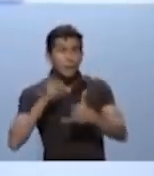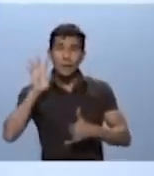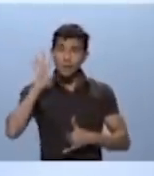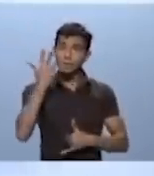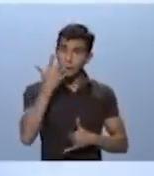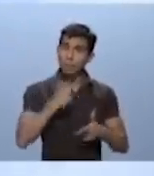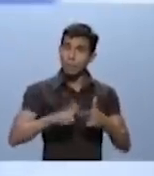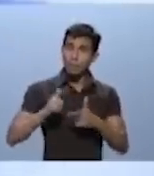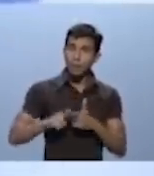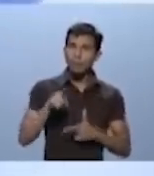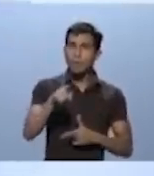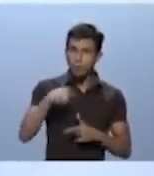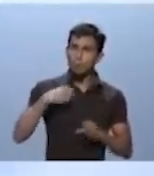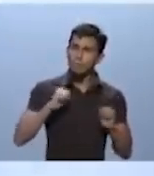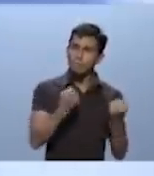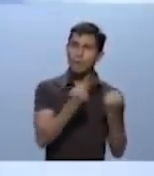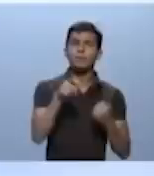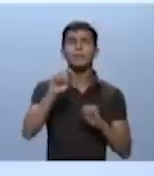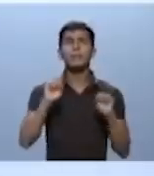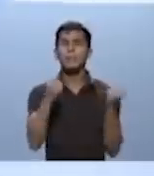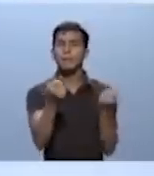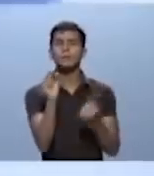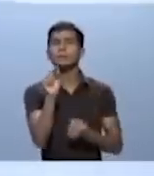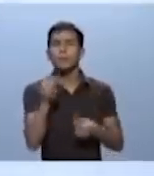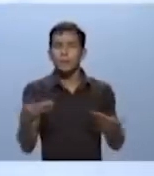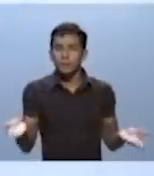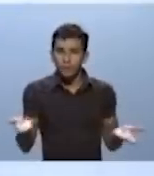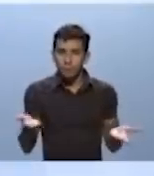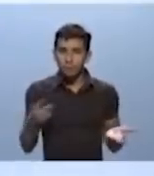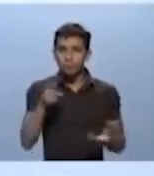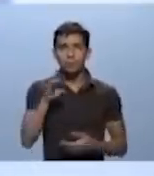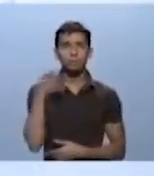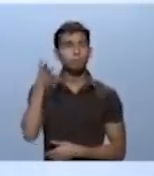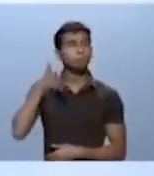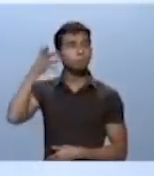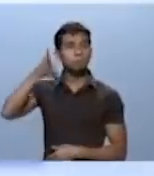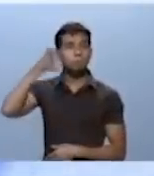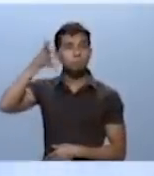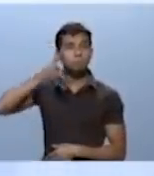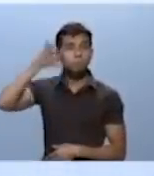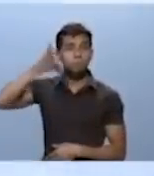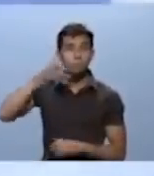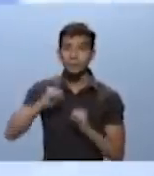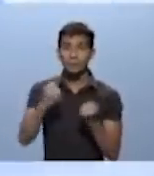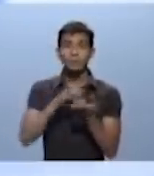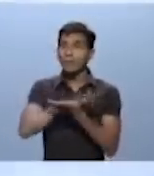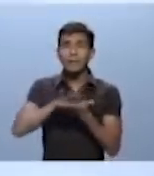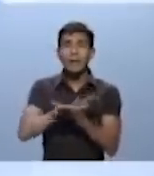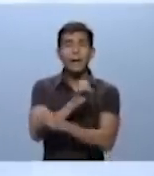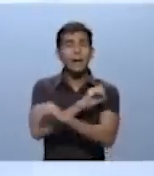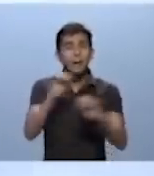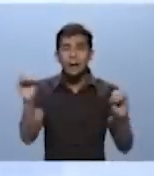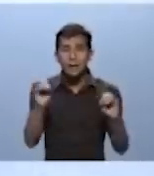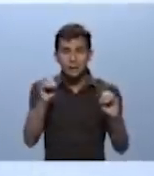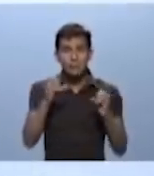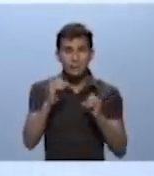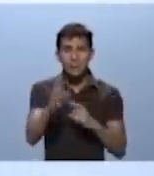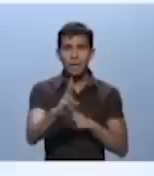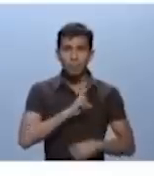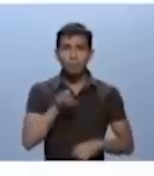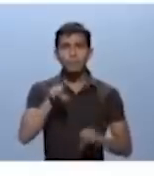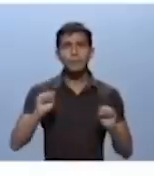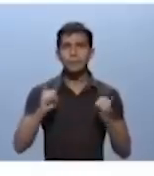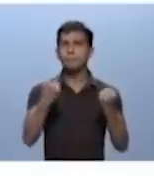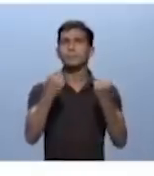quarto a bandeira você não tem Bandeira você o projectista você não tem maneira nenhuma quero que você me responda qual que é a tua